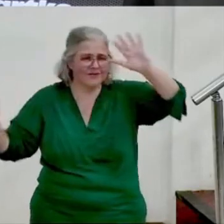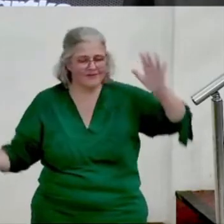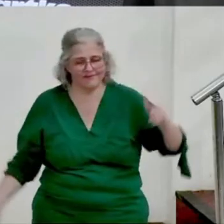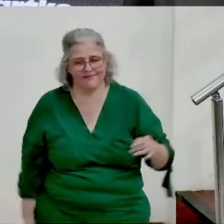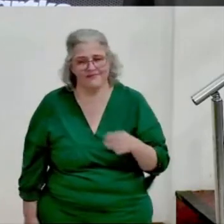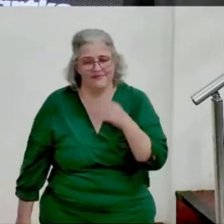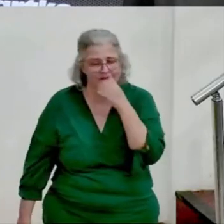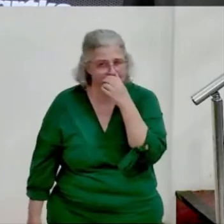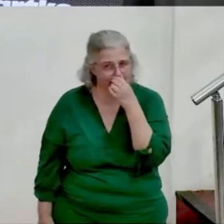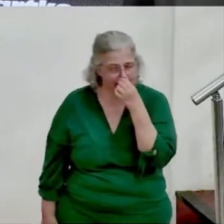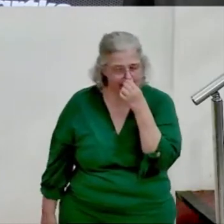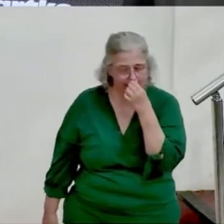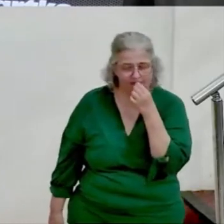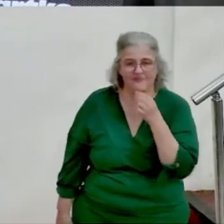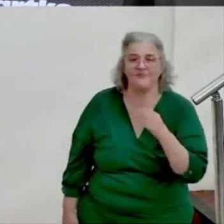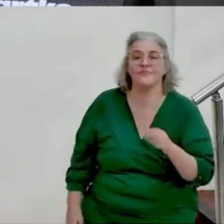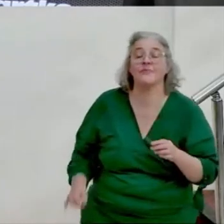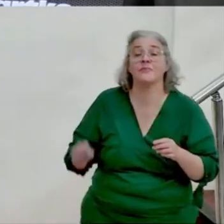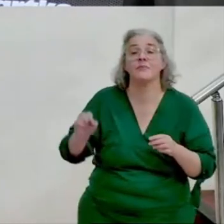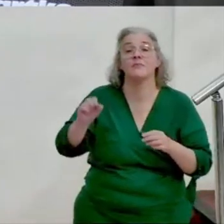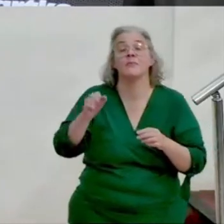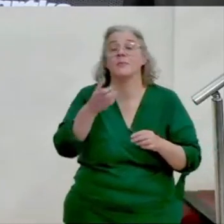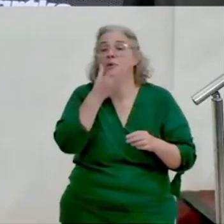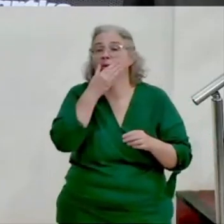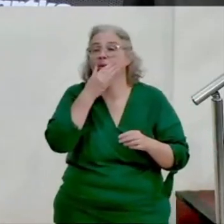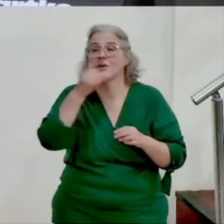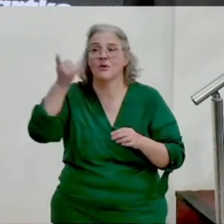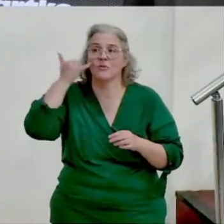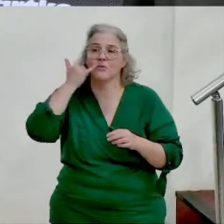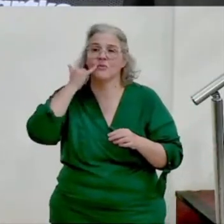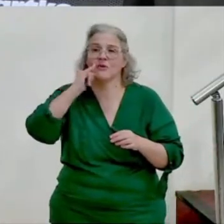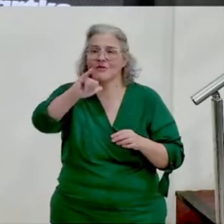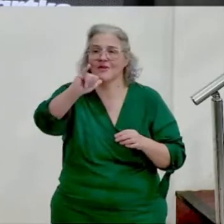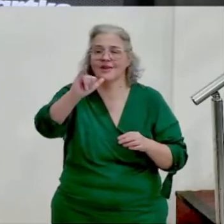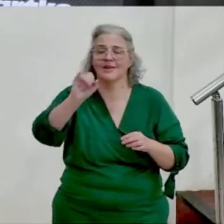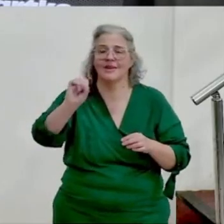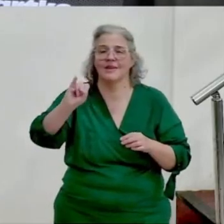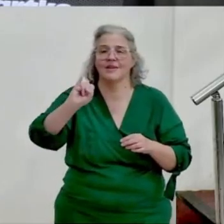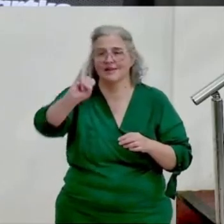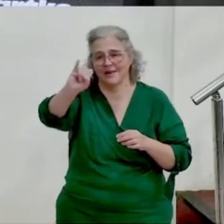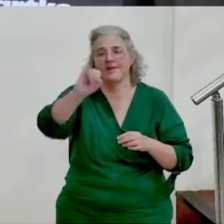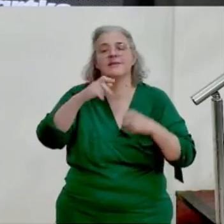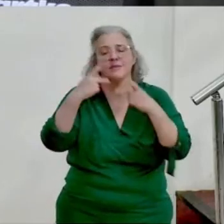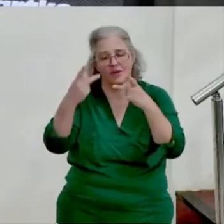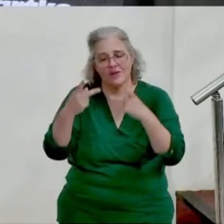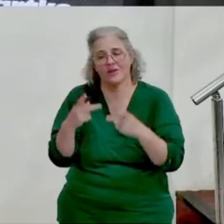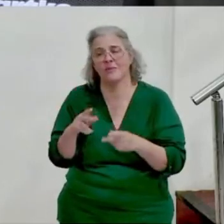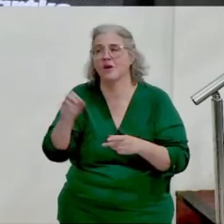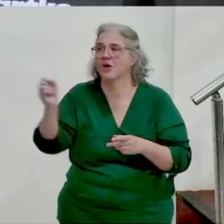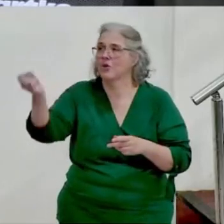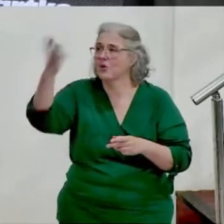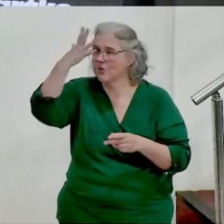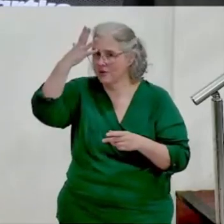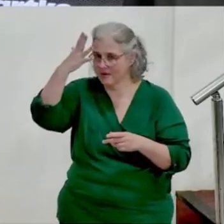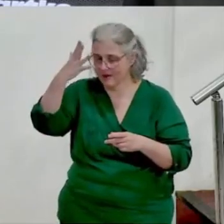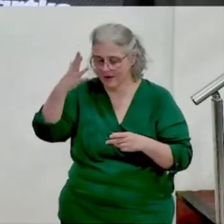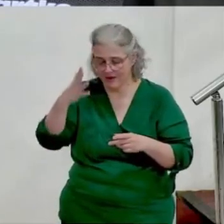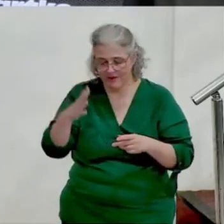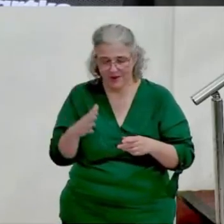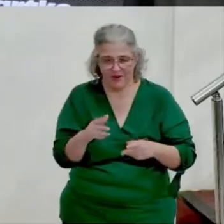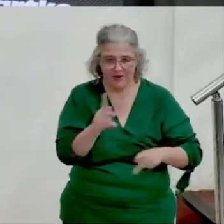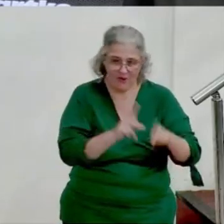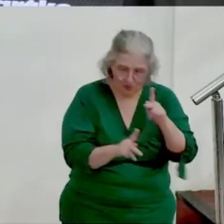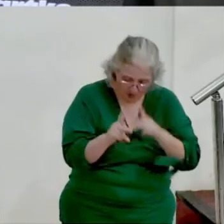Isaías também chama o Messias de luz para os gentios. E Isaías também diz que o povo